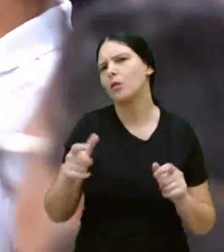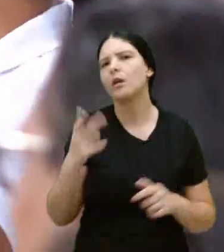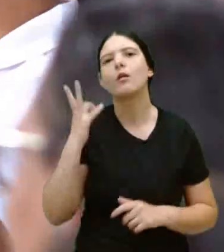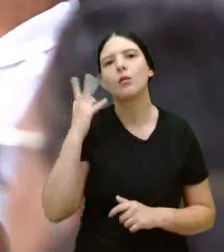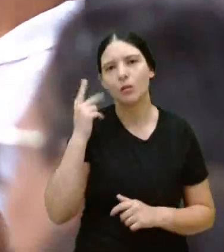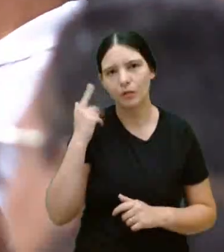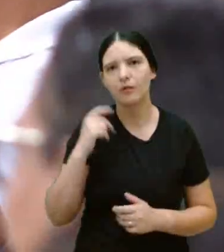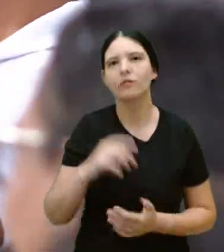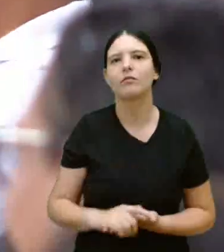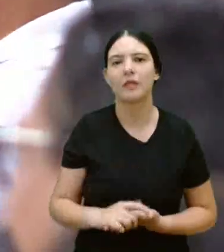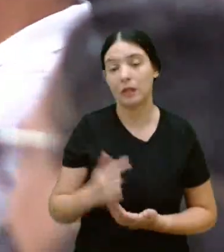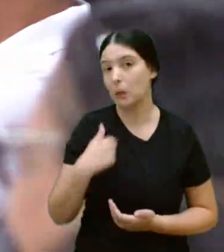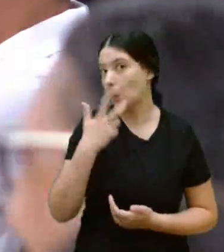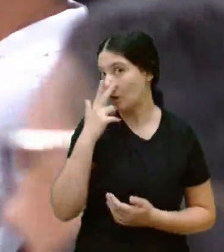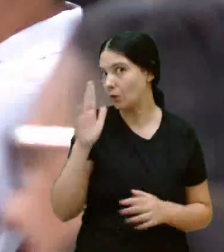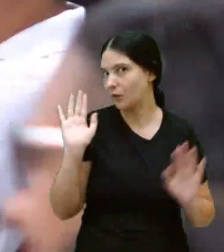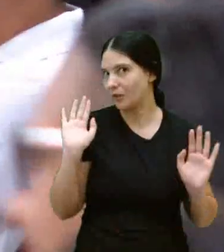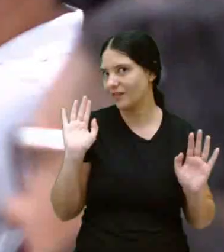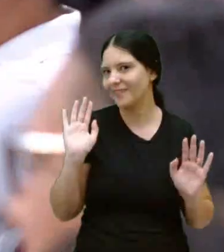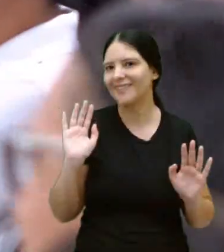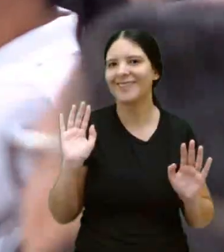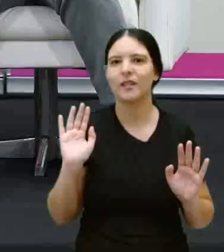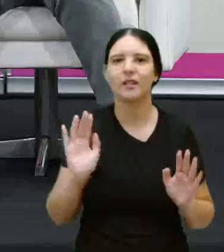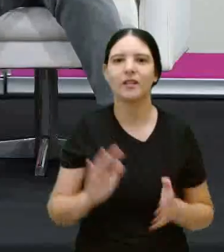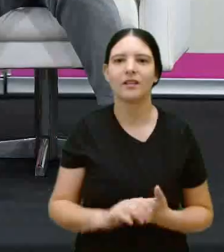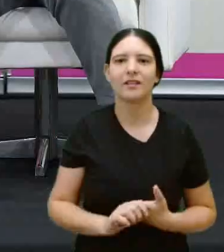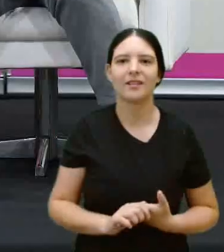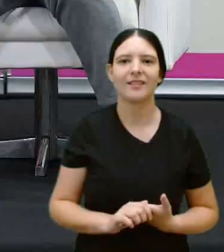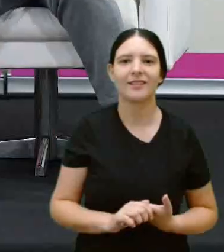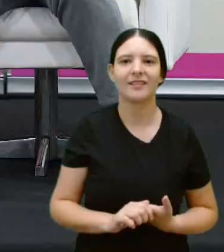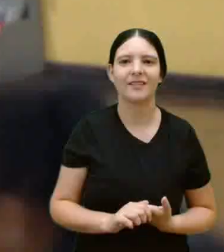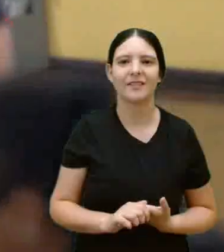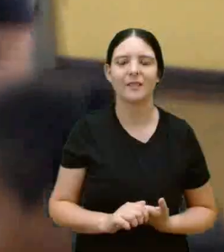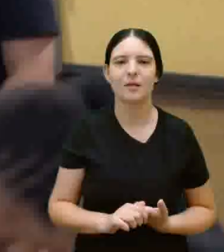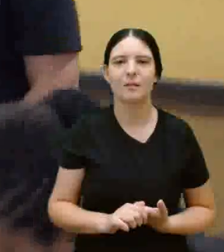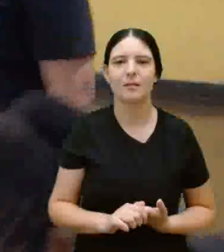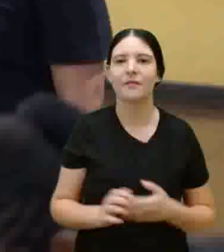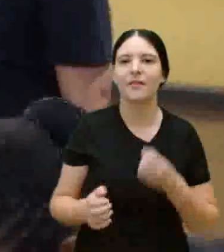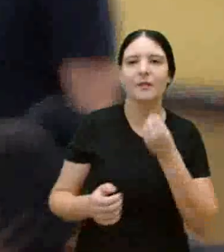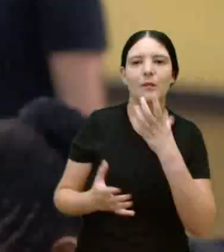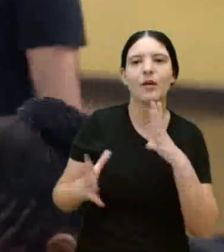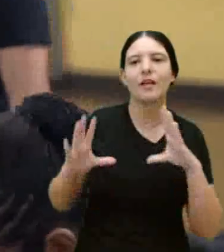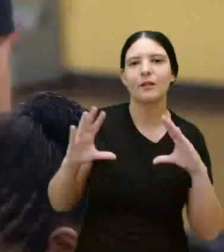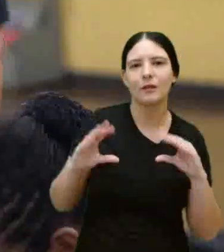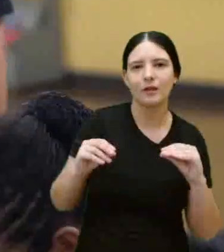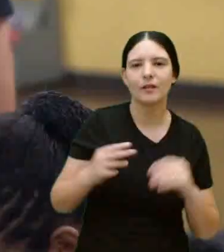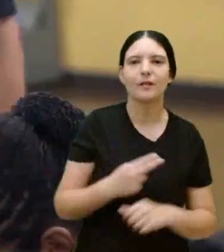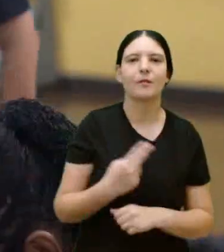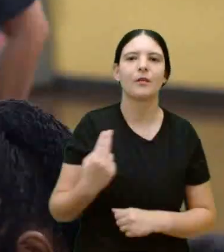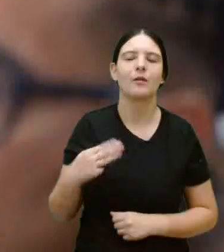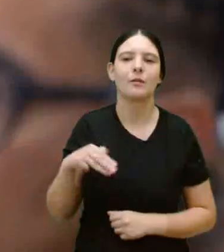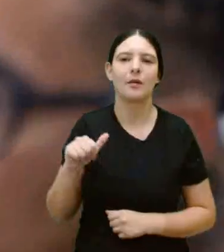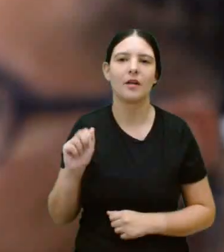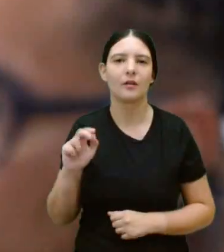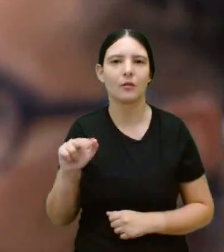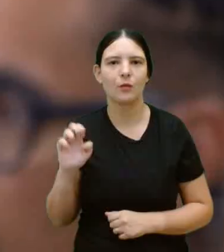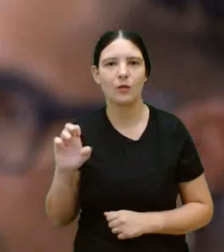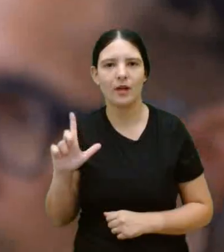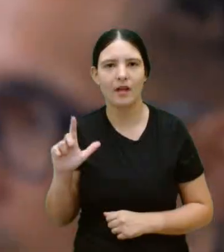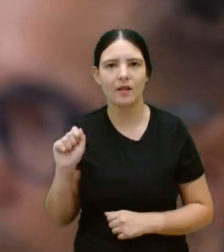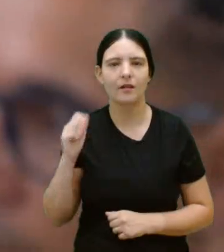acho, né? O que você acha disso? As pessoas ao redor de Jorge sorriem. Boa noite, meu nome é Manuela. Jovem negra retinta de tranças